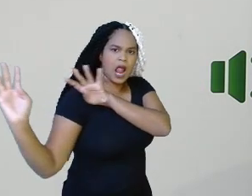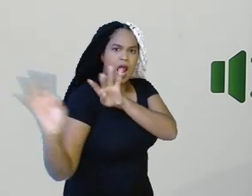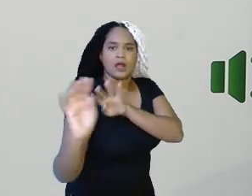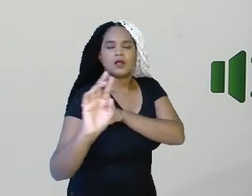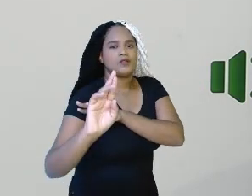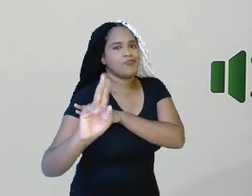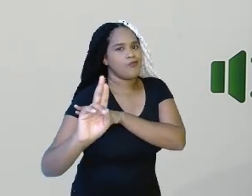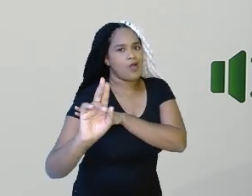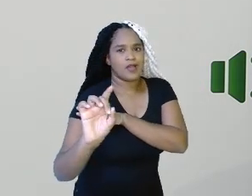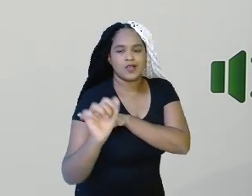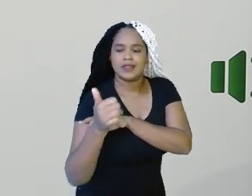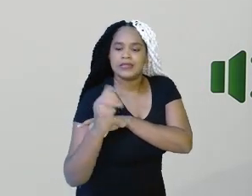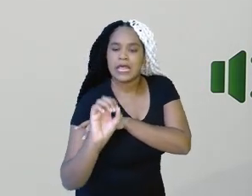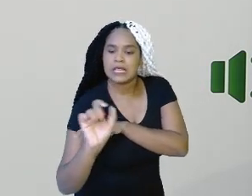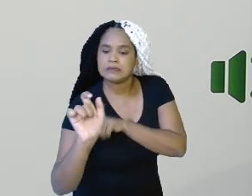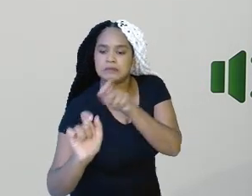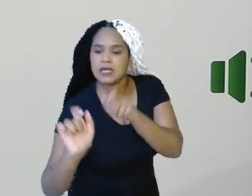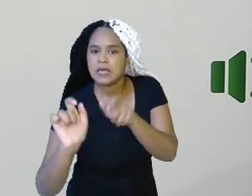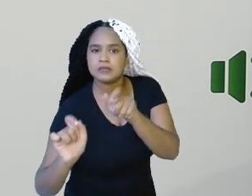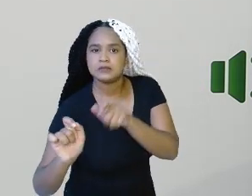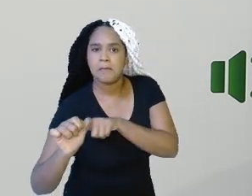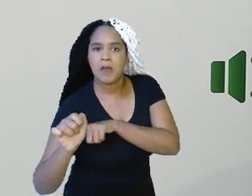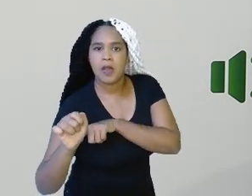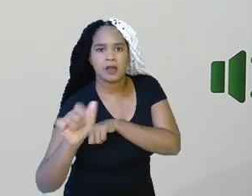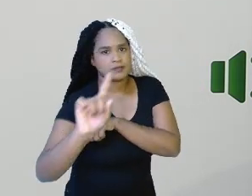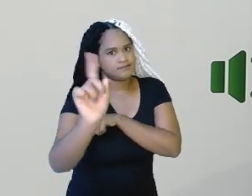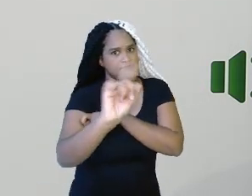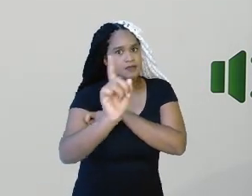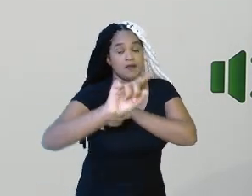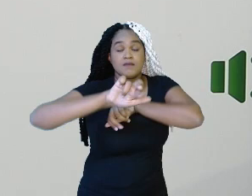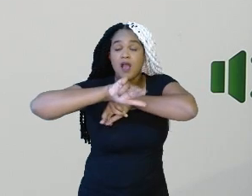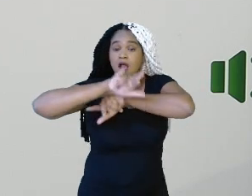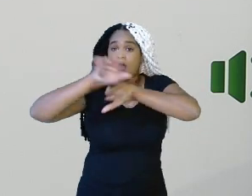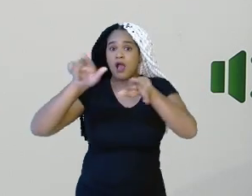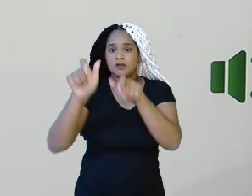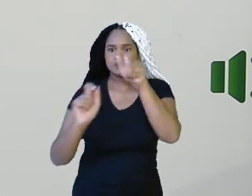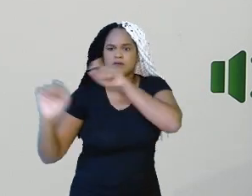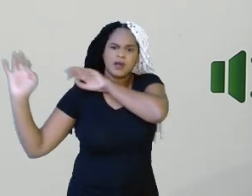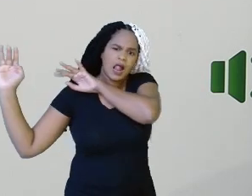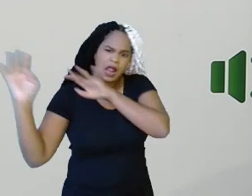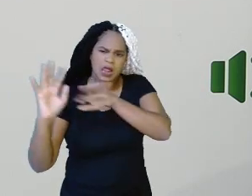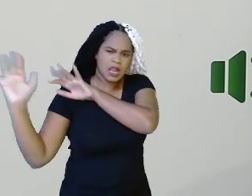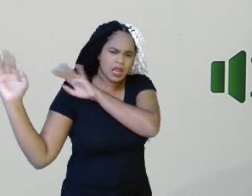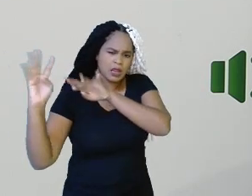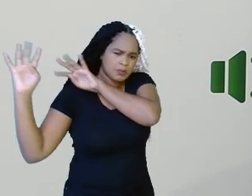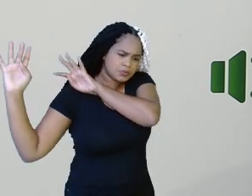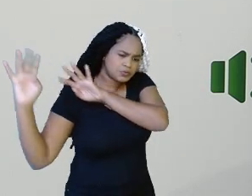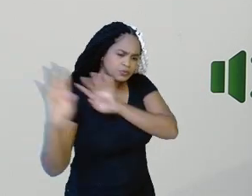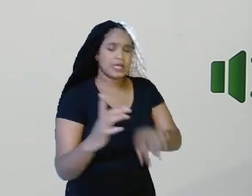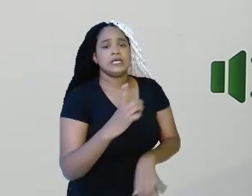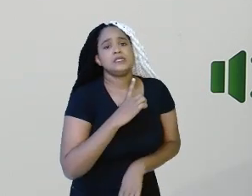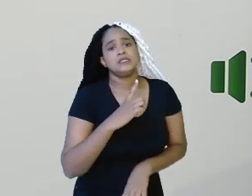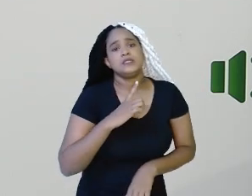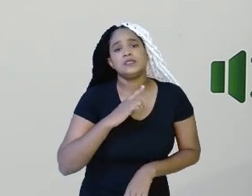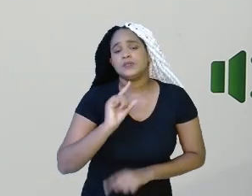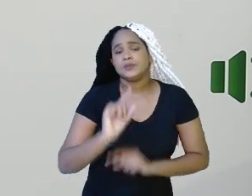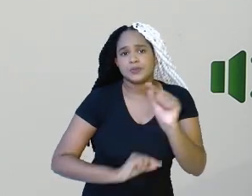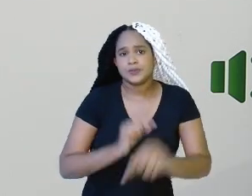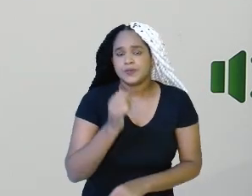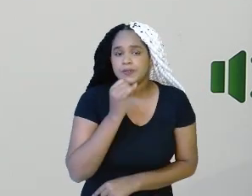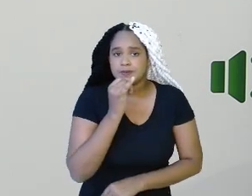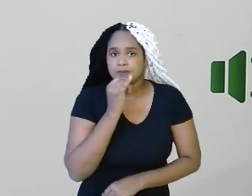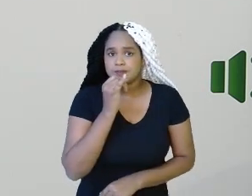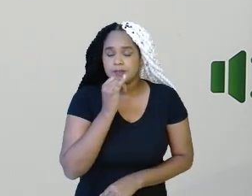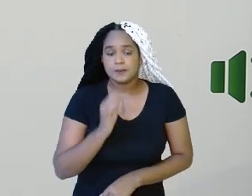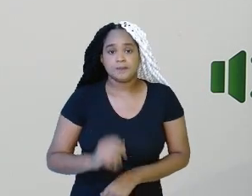com 10 pessoas, 15 pessoas, não. Eram milhares de pessoas que vinham para cá. Dentre elas, nós tínhamos geralmente o